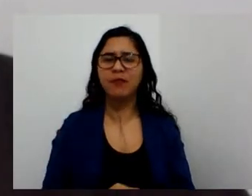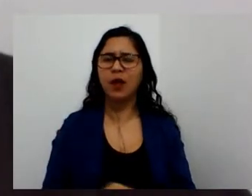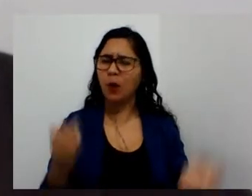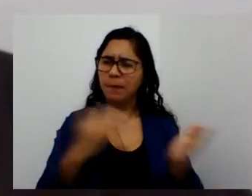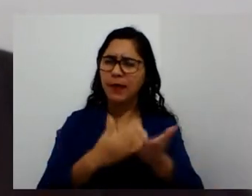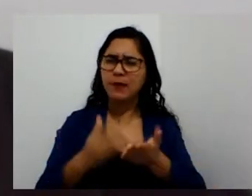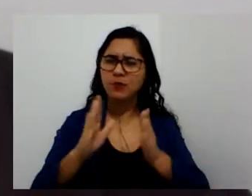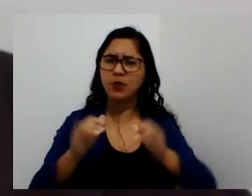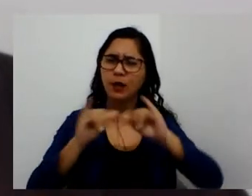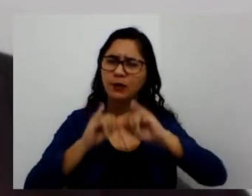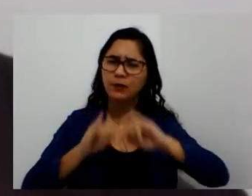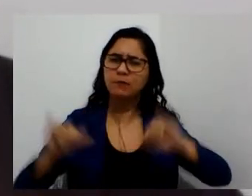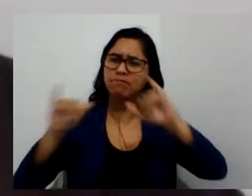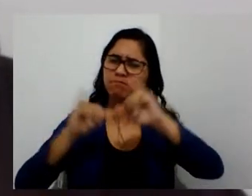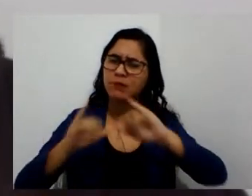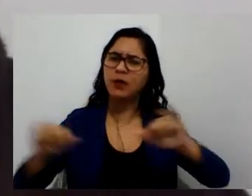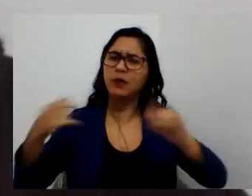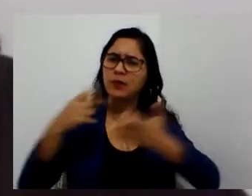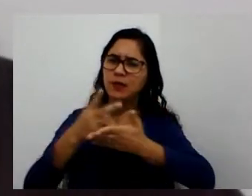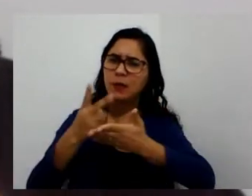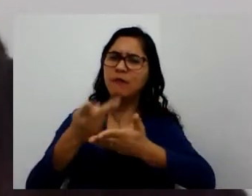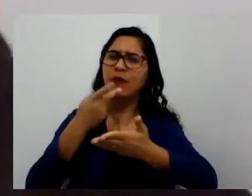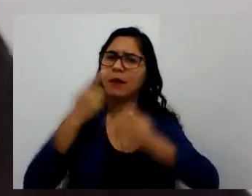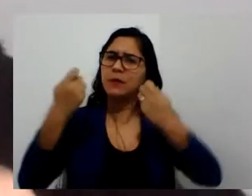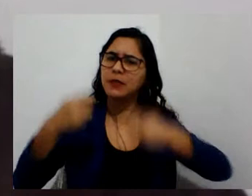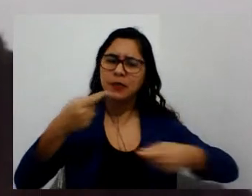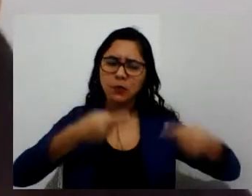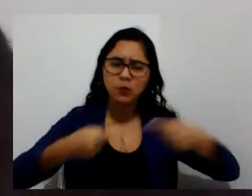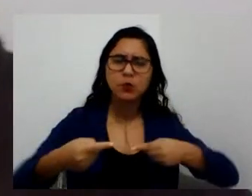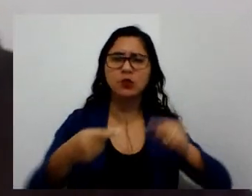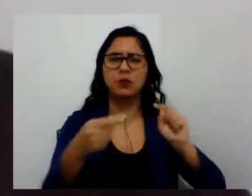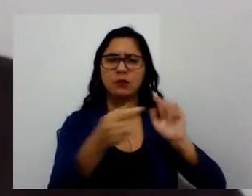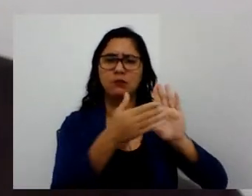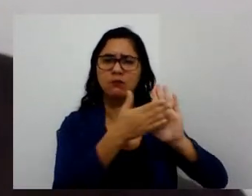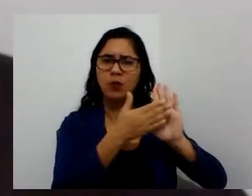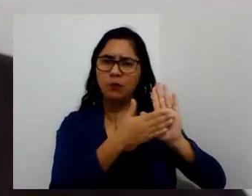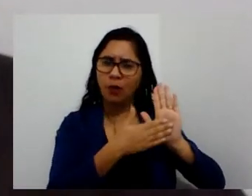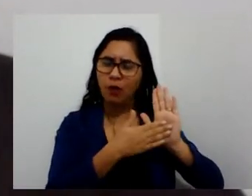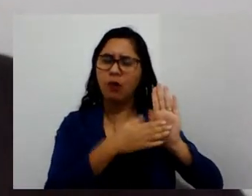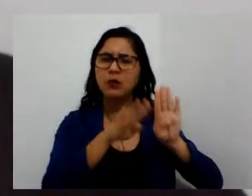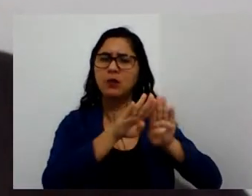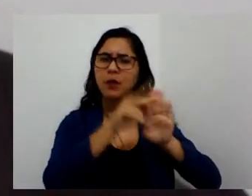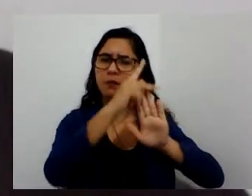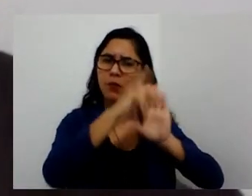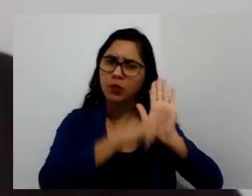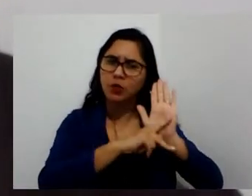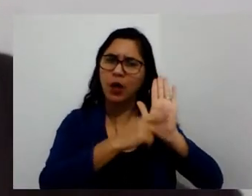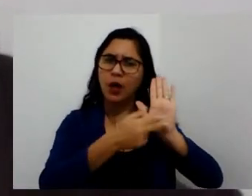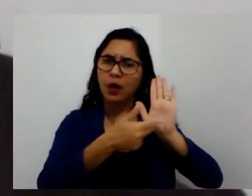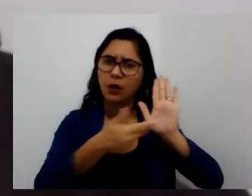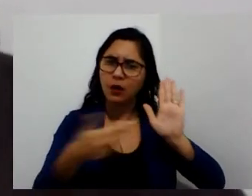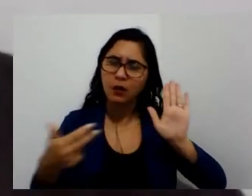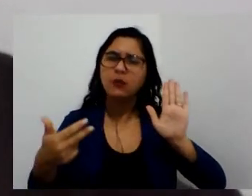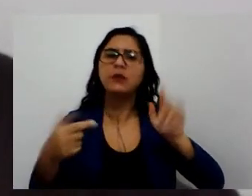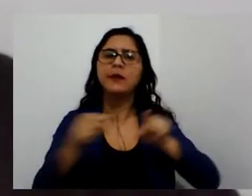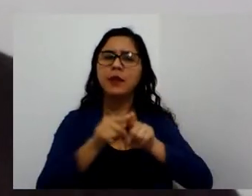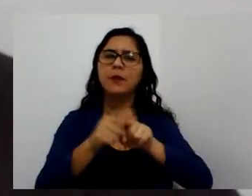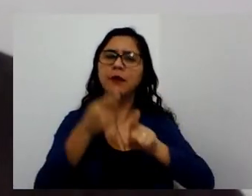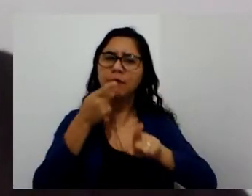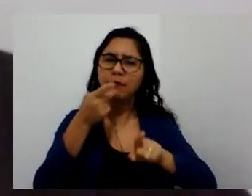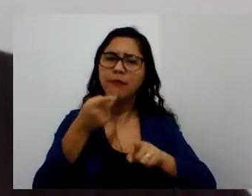que eu tenho falado assim, vamos discutir propostas e projetos, etc., eu também tenho falado